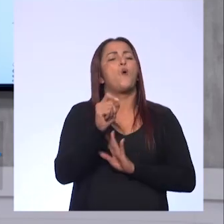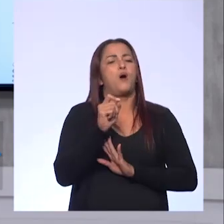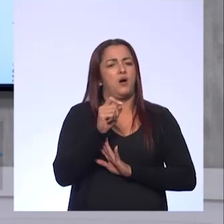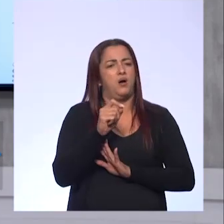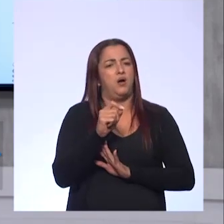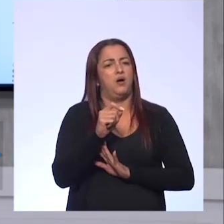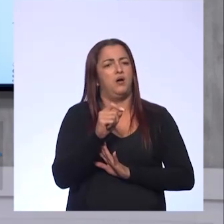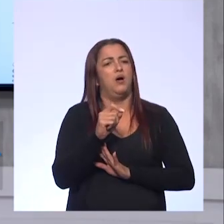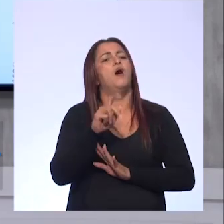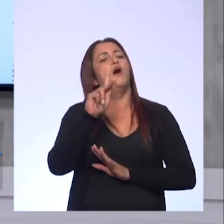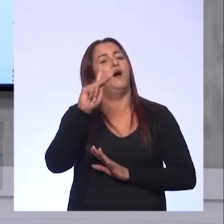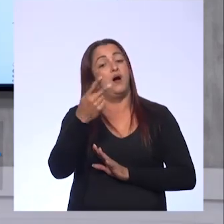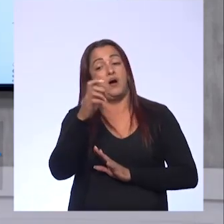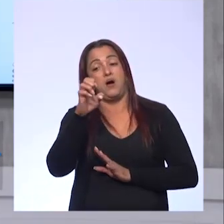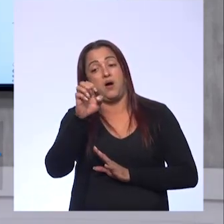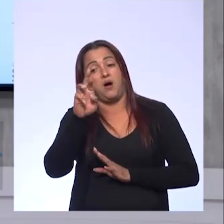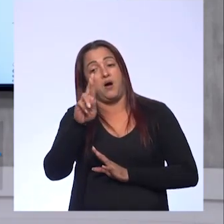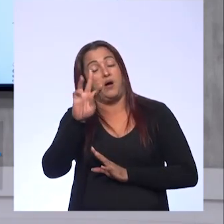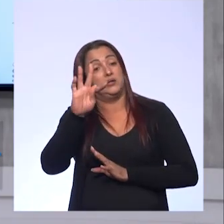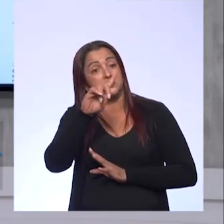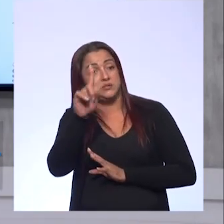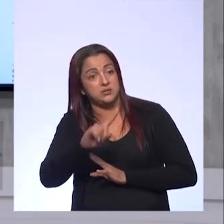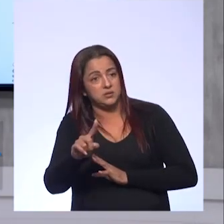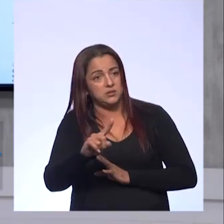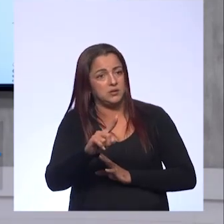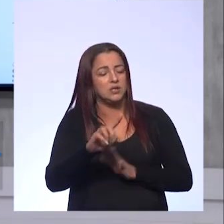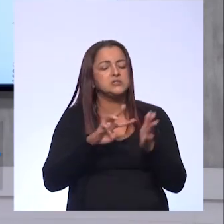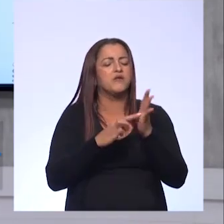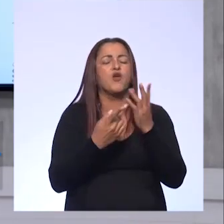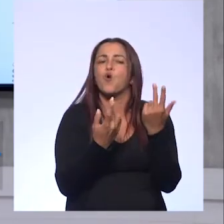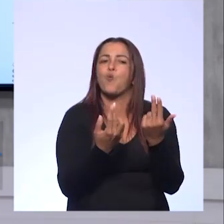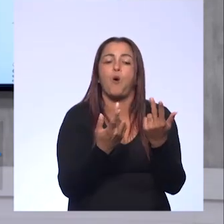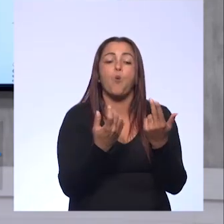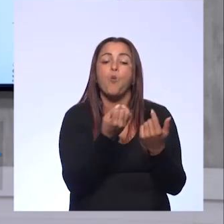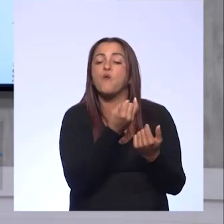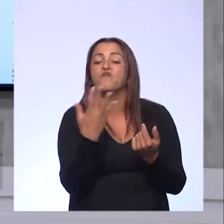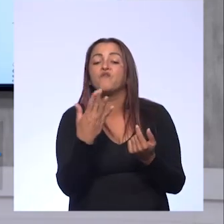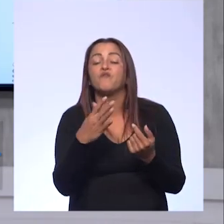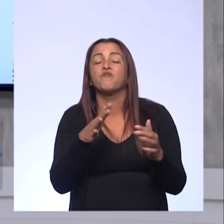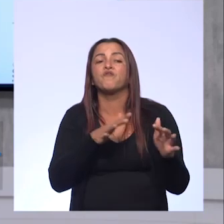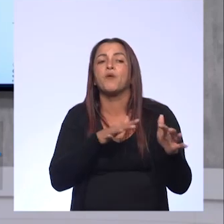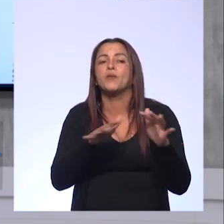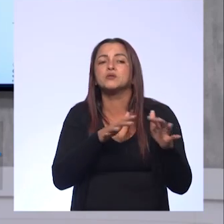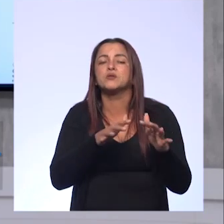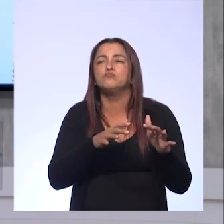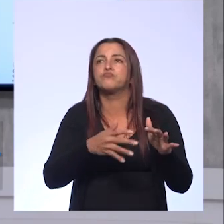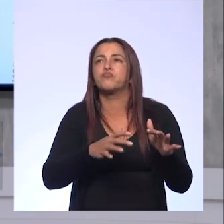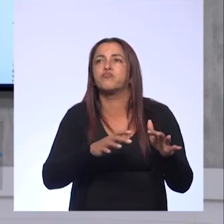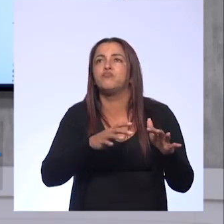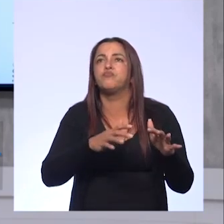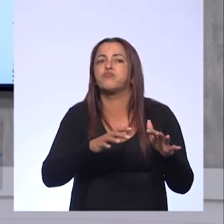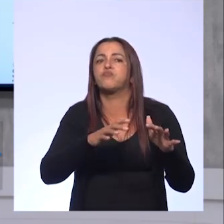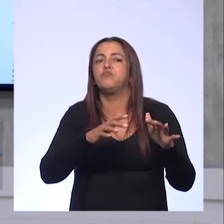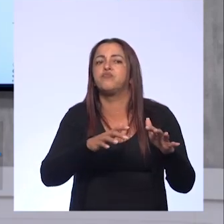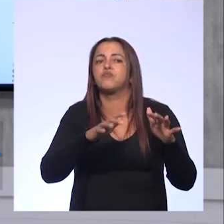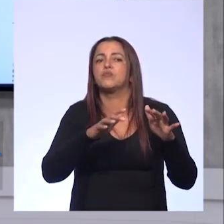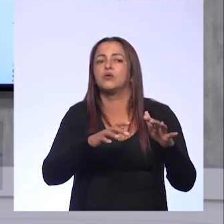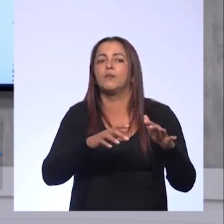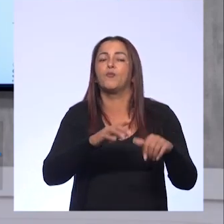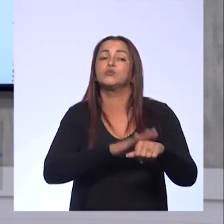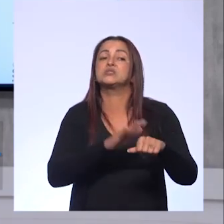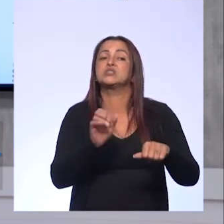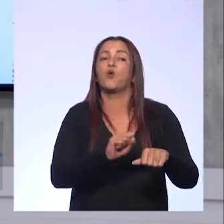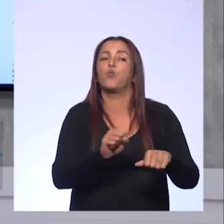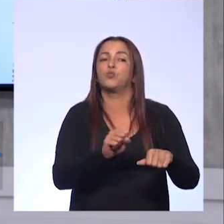é a mesma coisa a vibração por segundo quando eu falo que uma onda tem uma frequência de dois